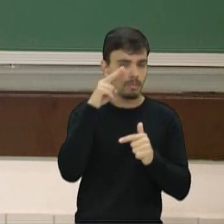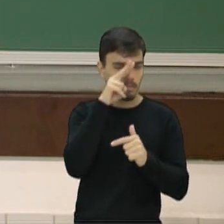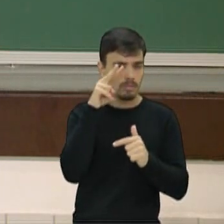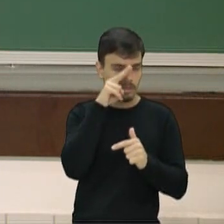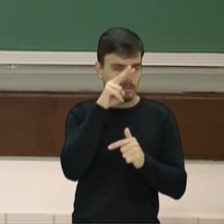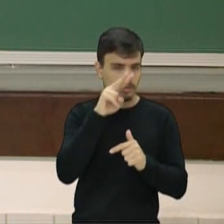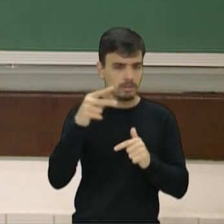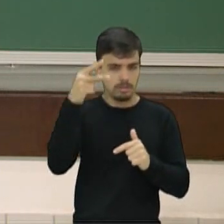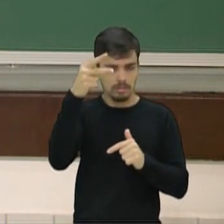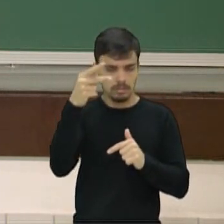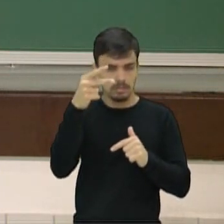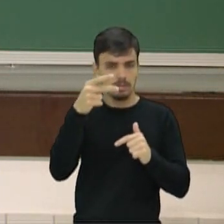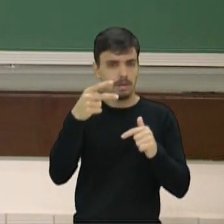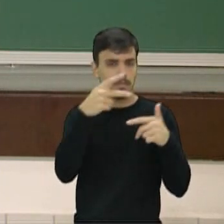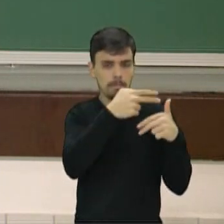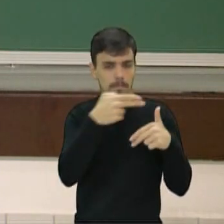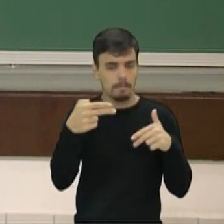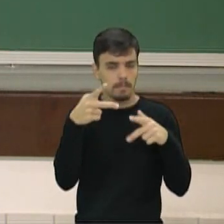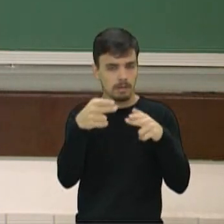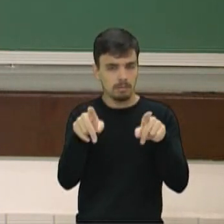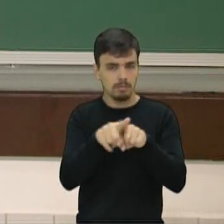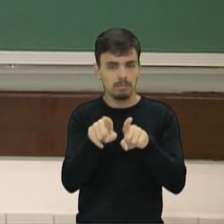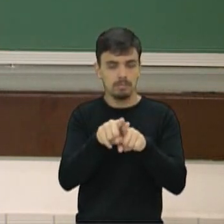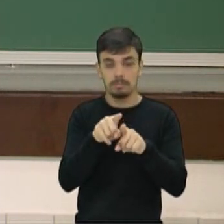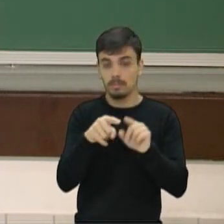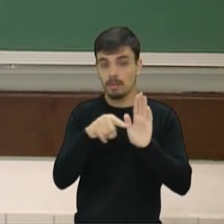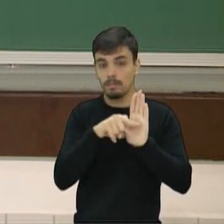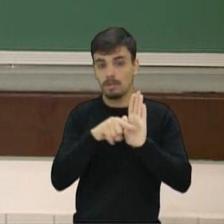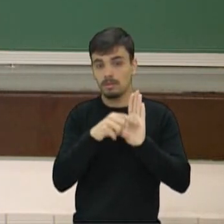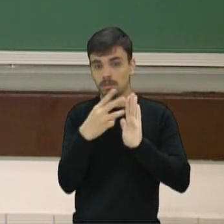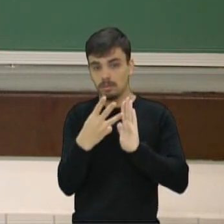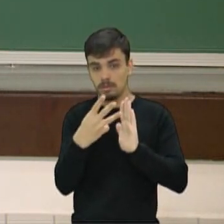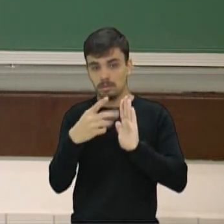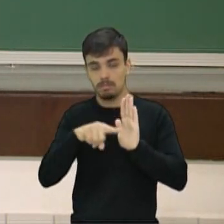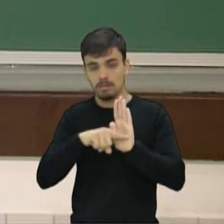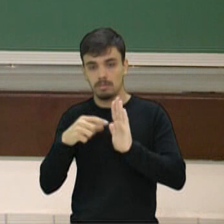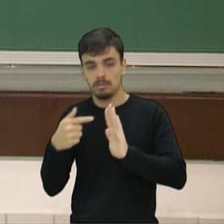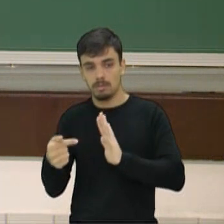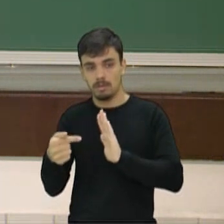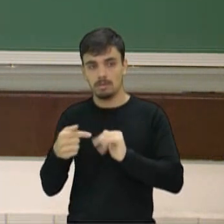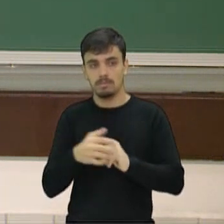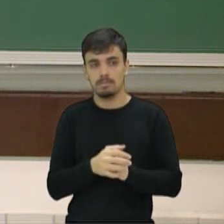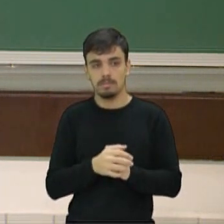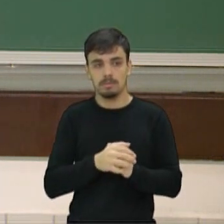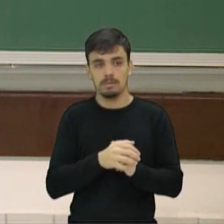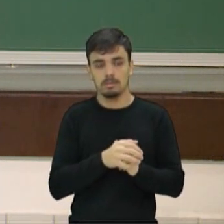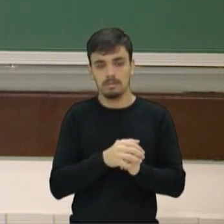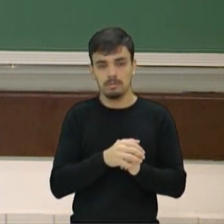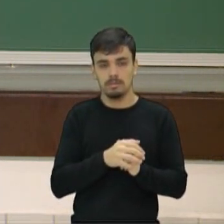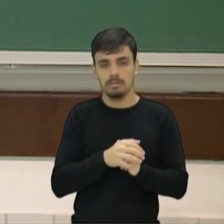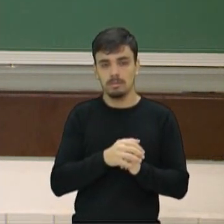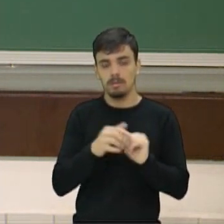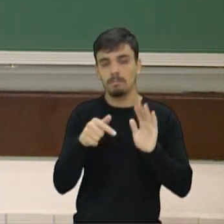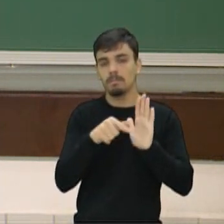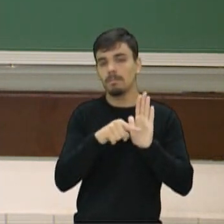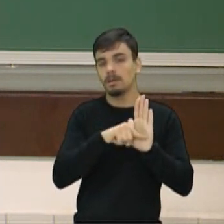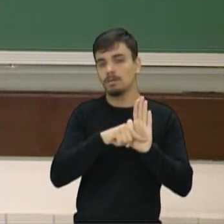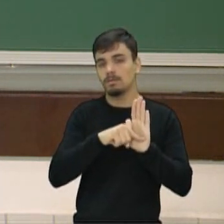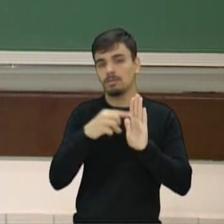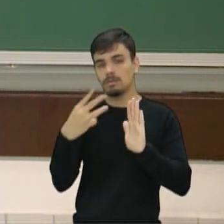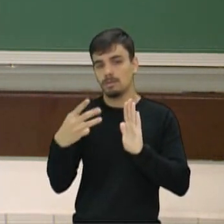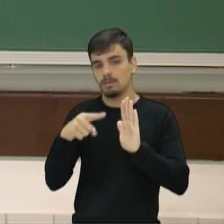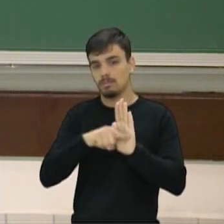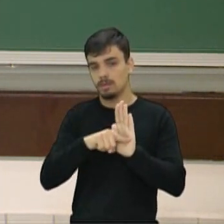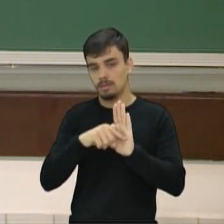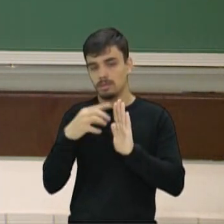a base e subtrai os expoentes. Menos 3 menos 7 vai ficar menos 3 mais 7, que vai